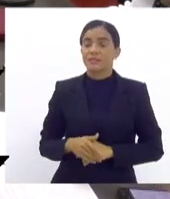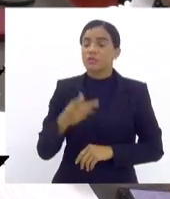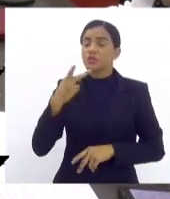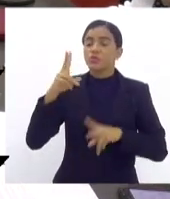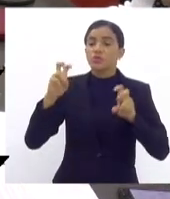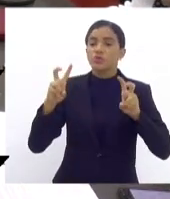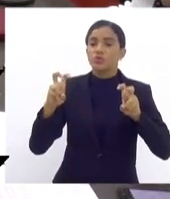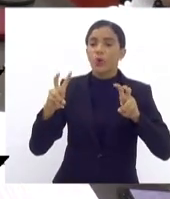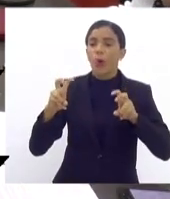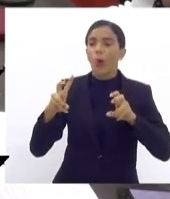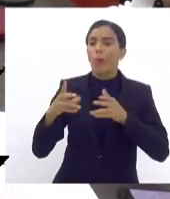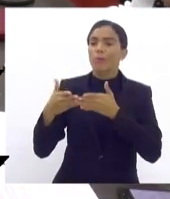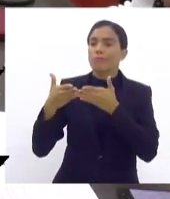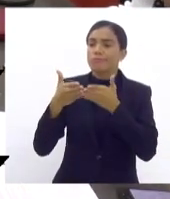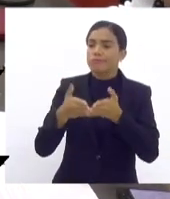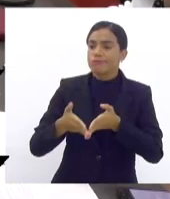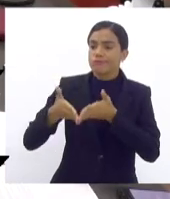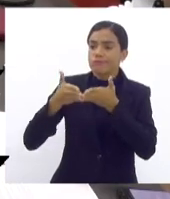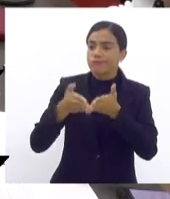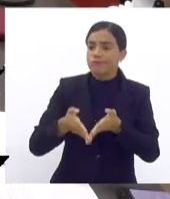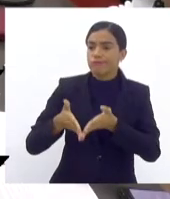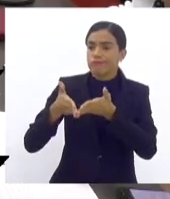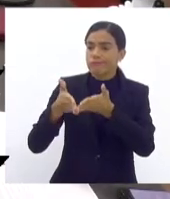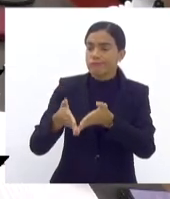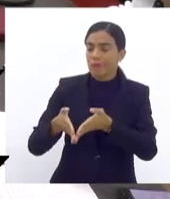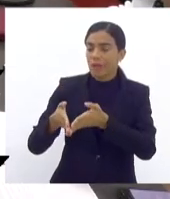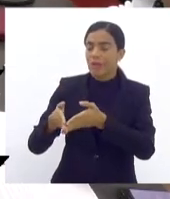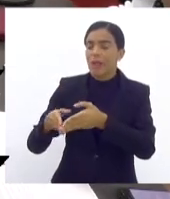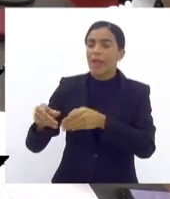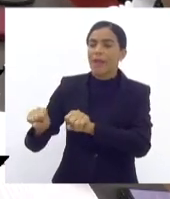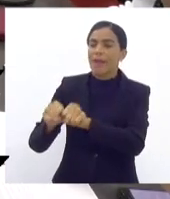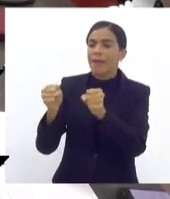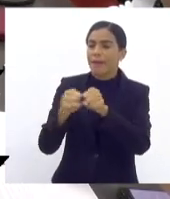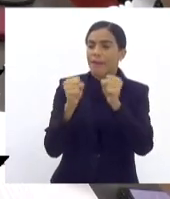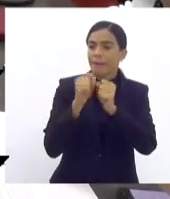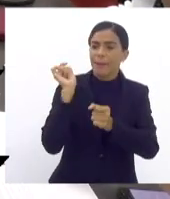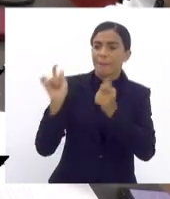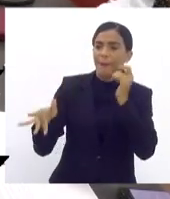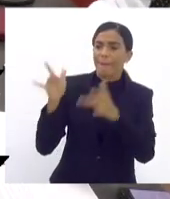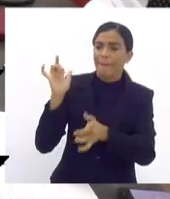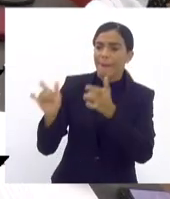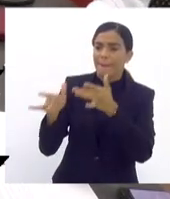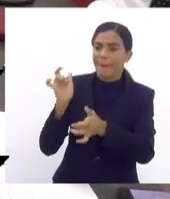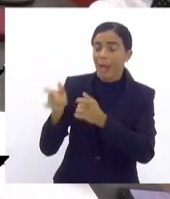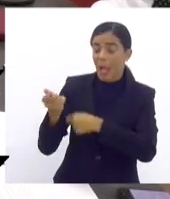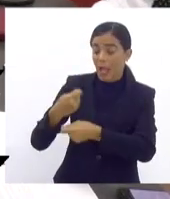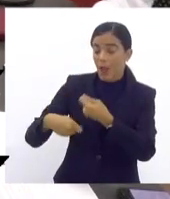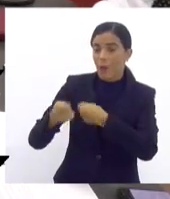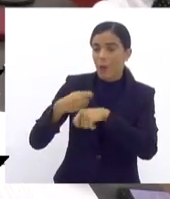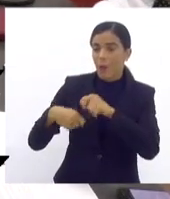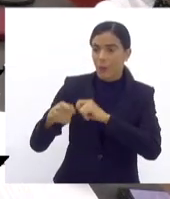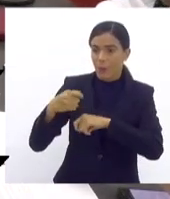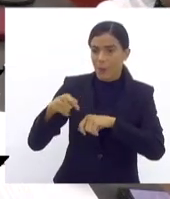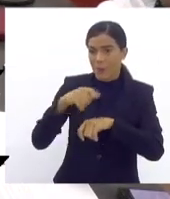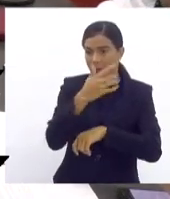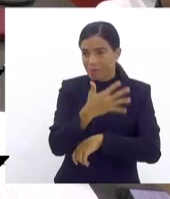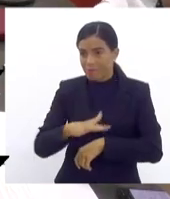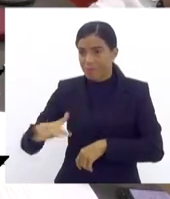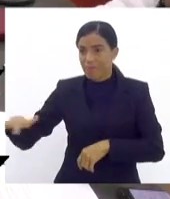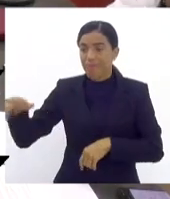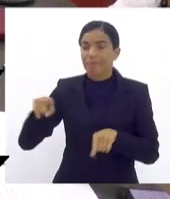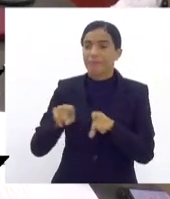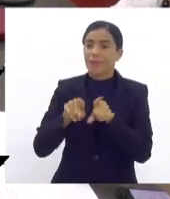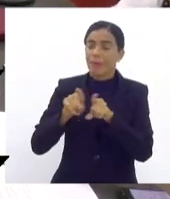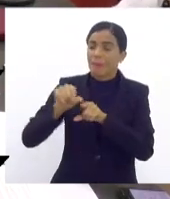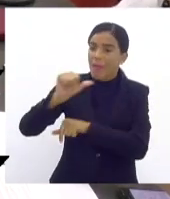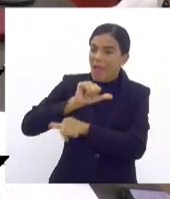desmantelamento de embarcações e teativos marítimos offshore em alinhamento à denominada Economia do Mar do Estado do Rio de Janeiro, a gestão e